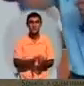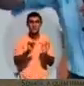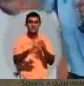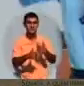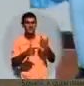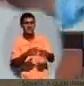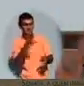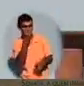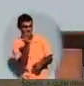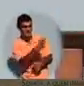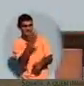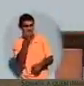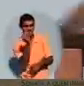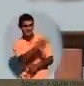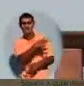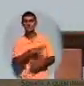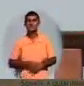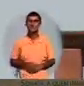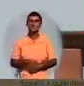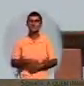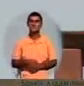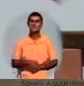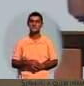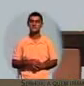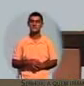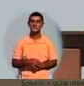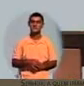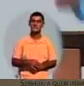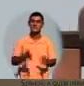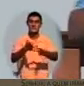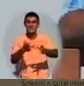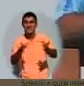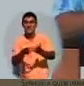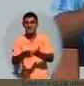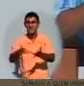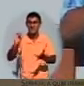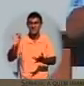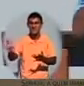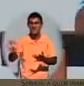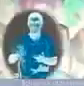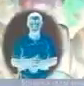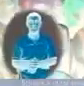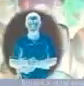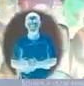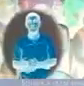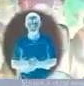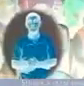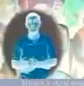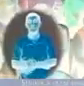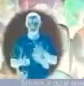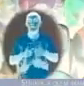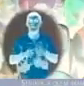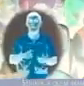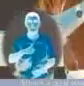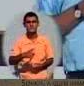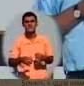Elimina! Elimina! Vai lá no divórcio. Abandona. Quantos estão sofrendo as consequências